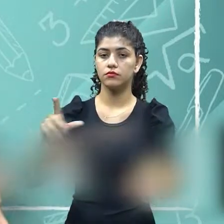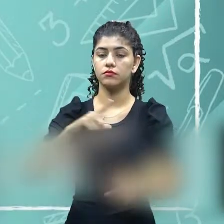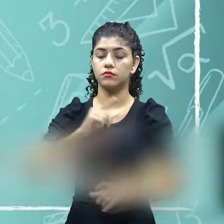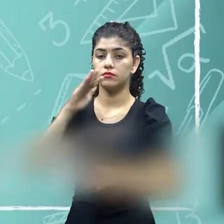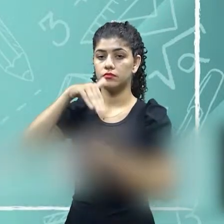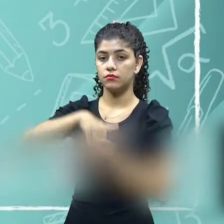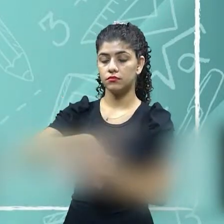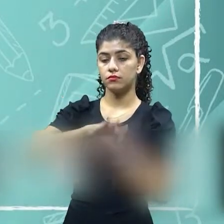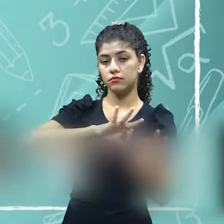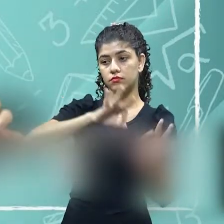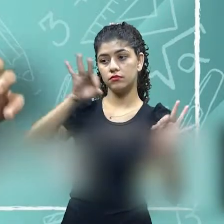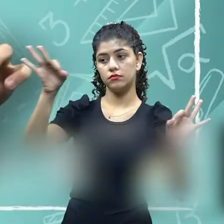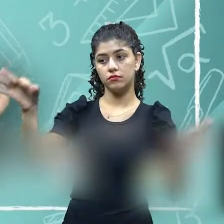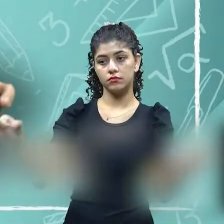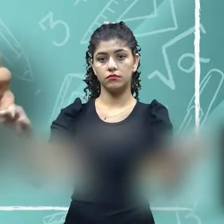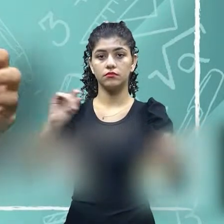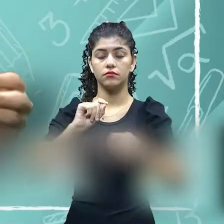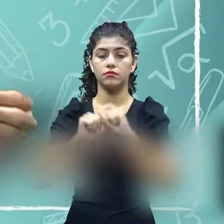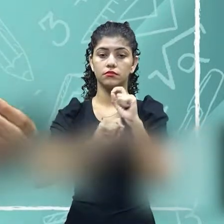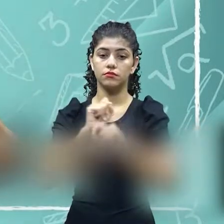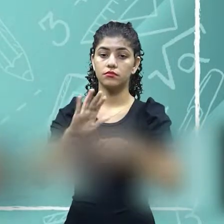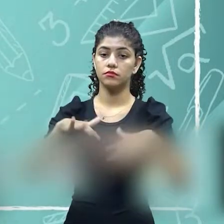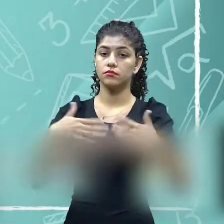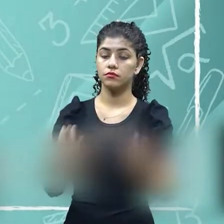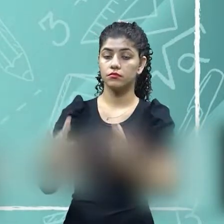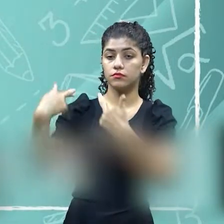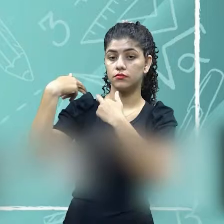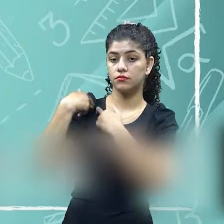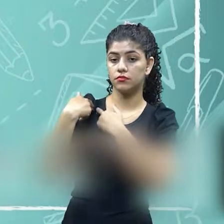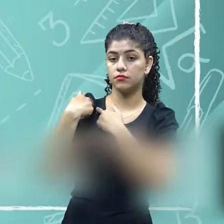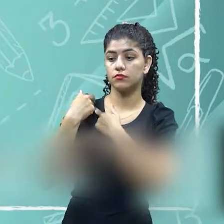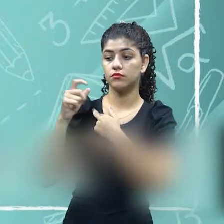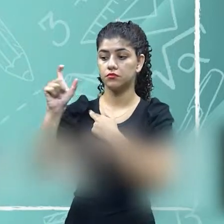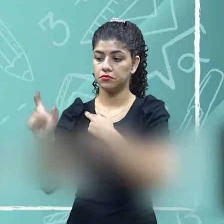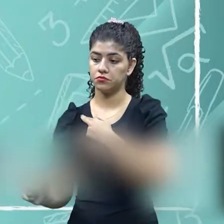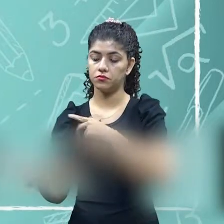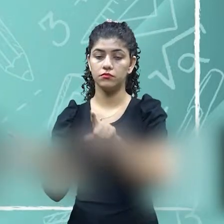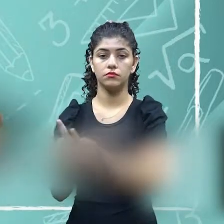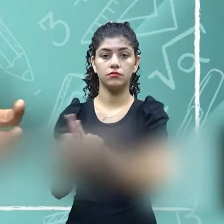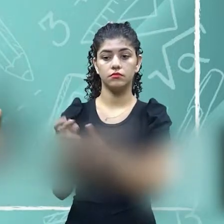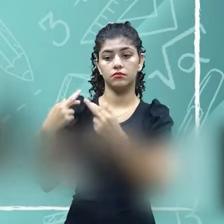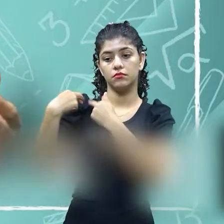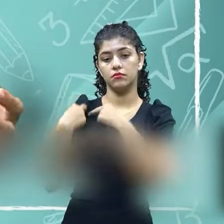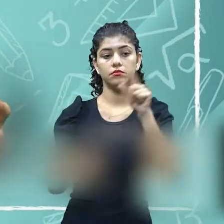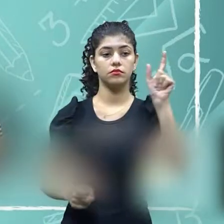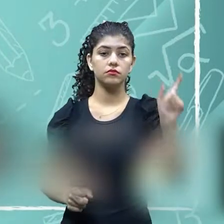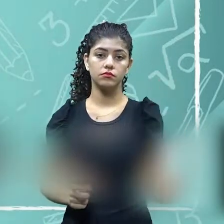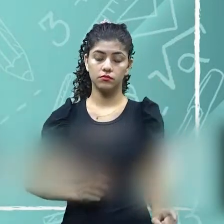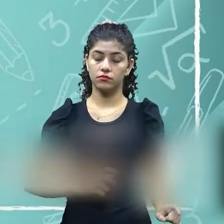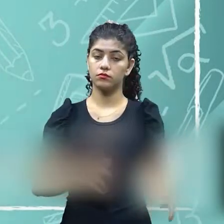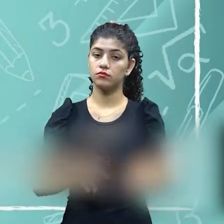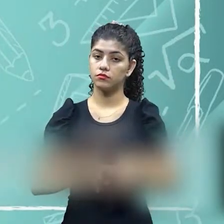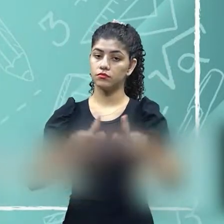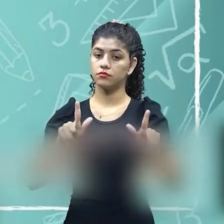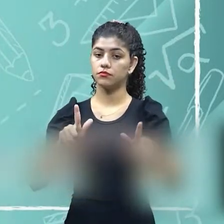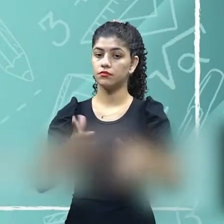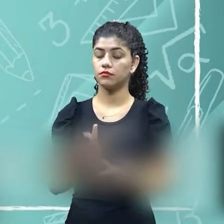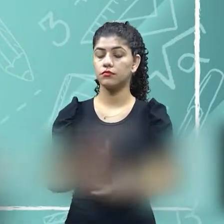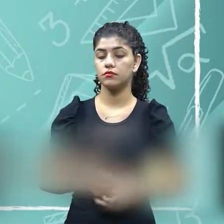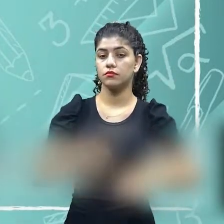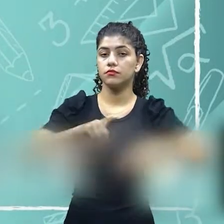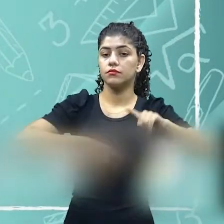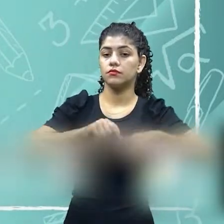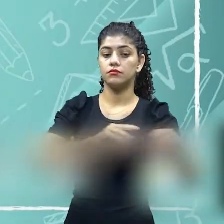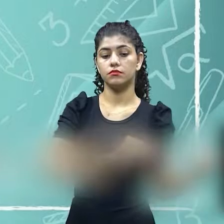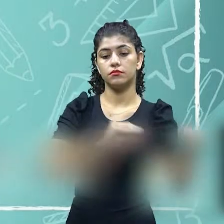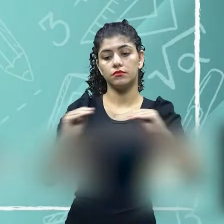desse deslocamento, qual é a responsabilidade de um e qual é a responsabilidade de outro, referente o quê? À carga, ao material que está